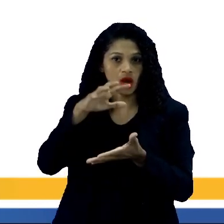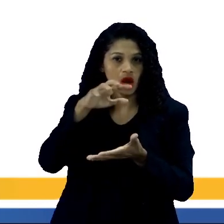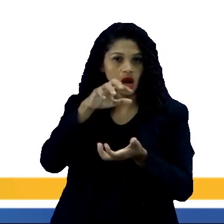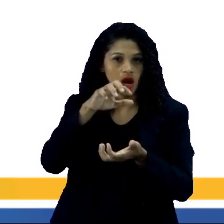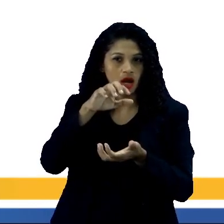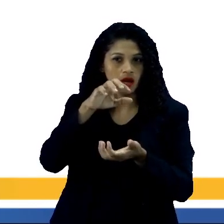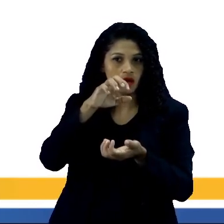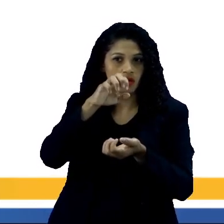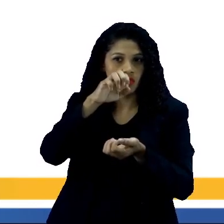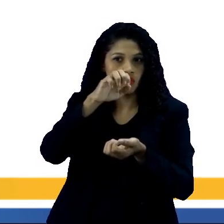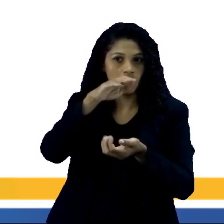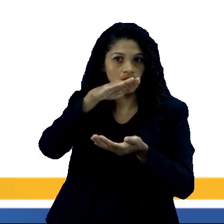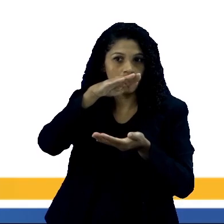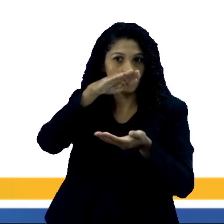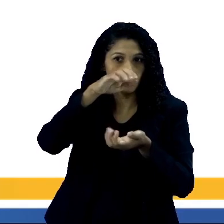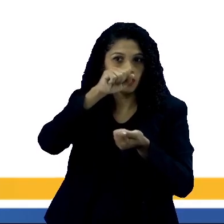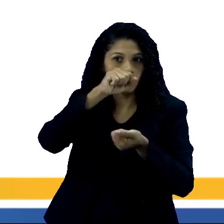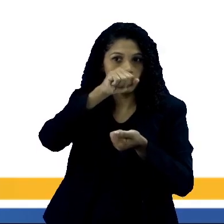justamente nesse espaço,